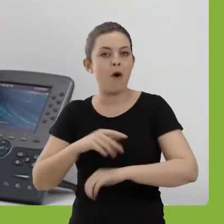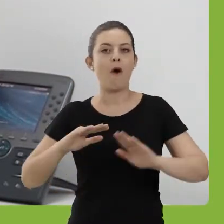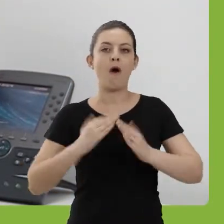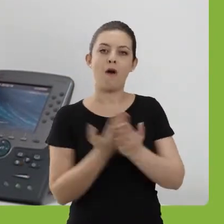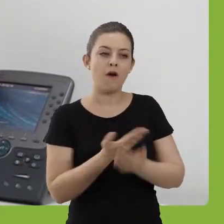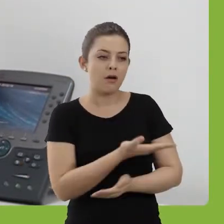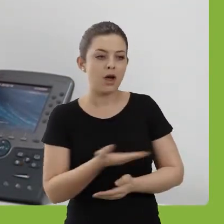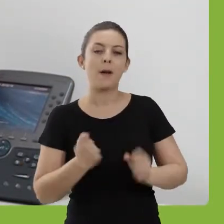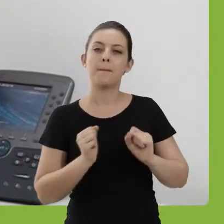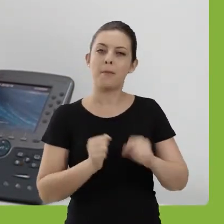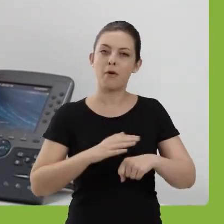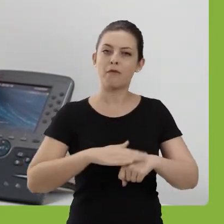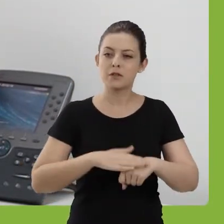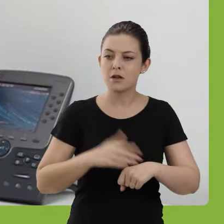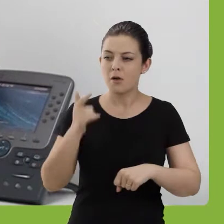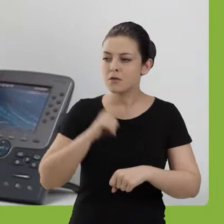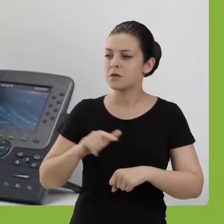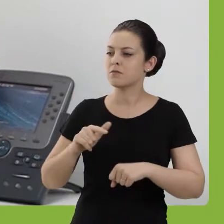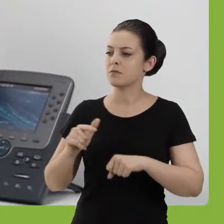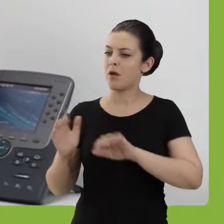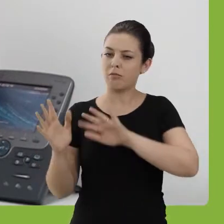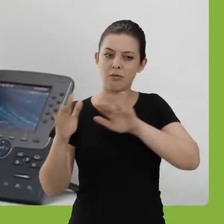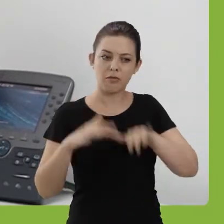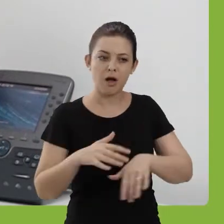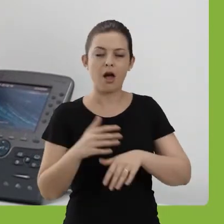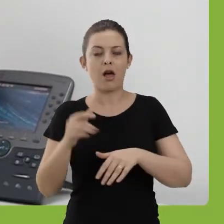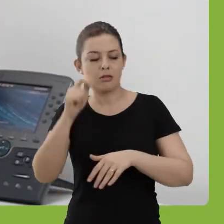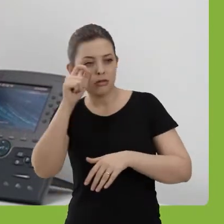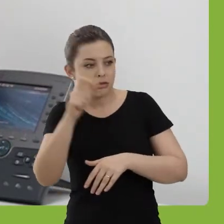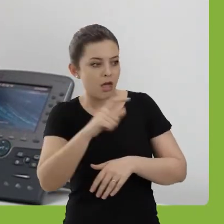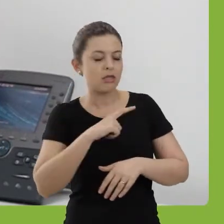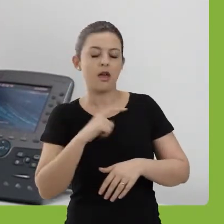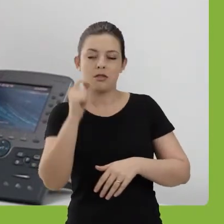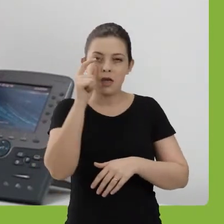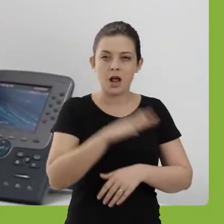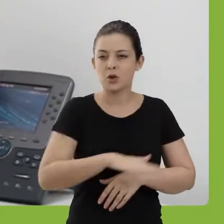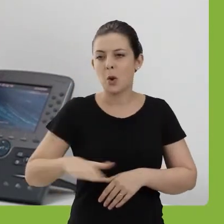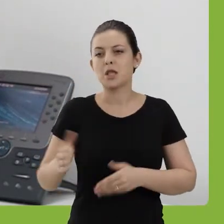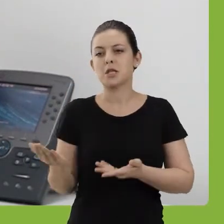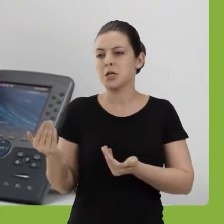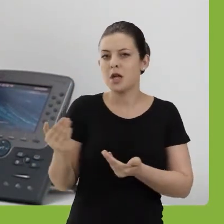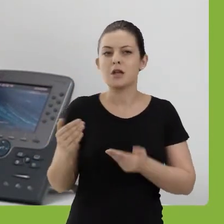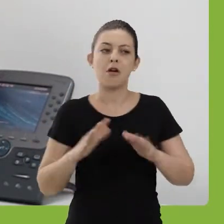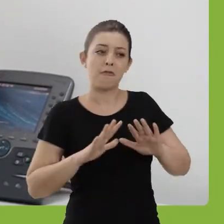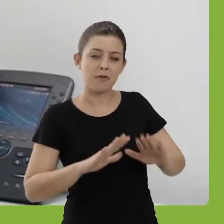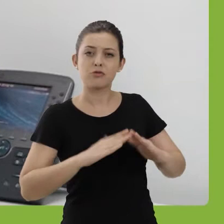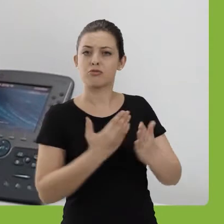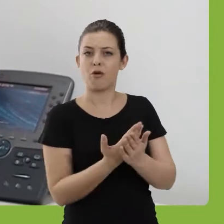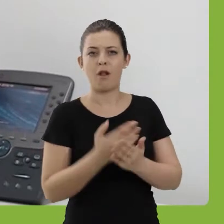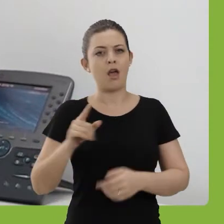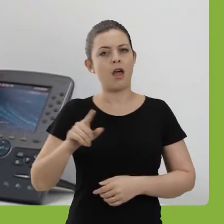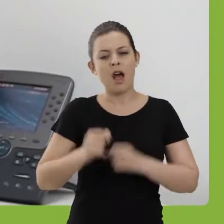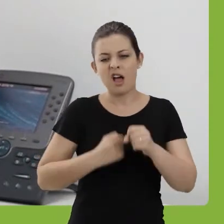escolas podem executar para que esses adolescentes, alunos, crianças permaneçam na escola, né, não